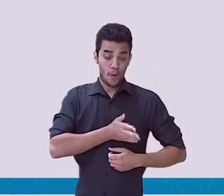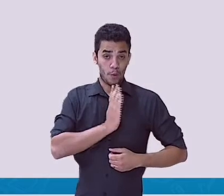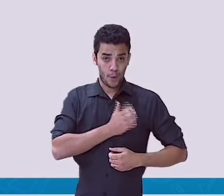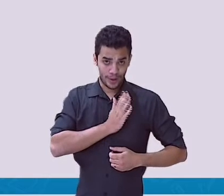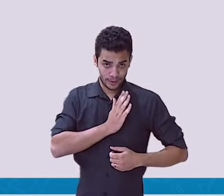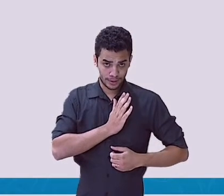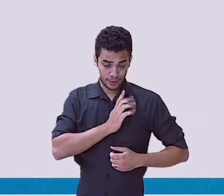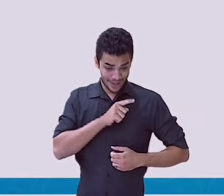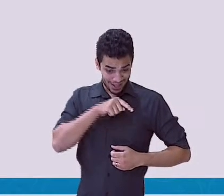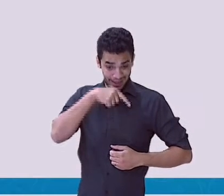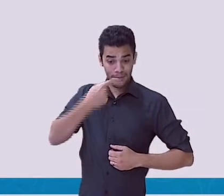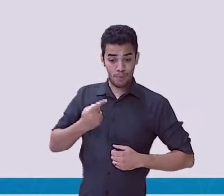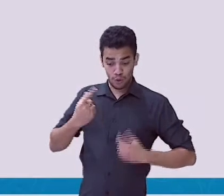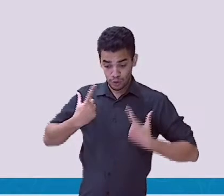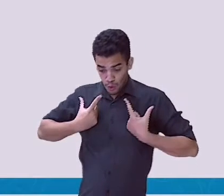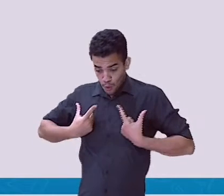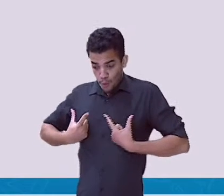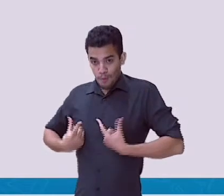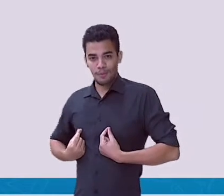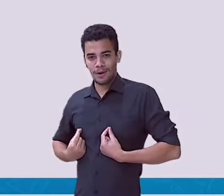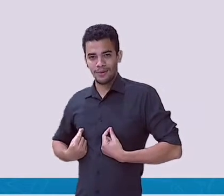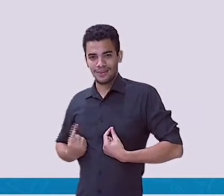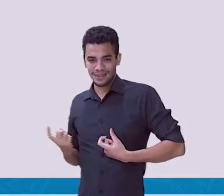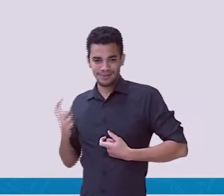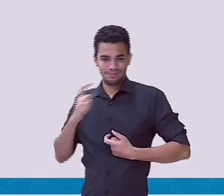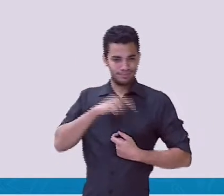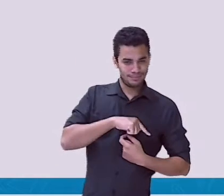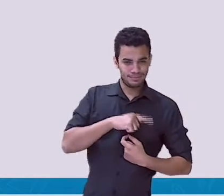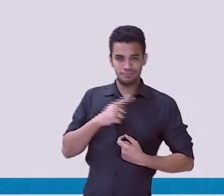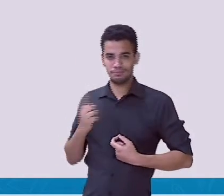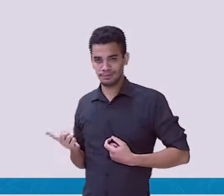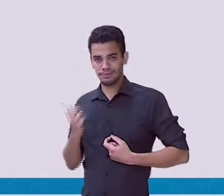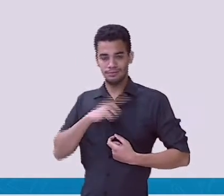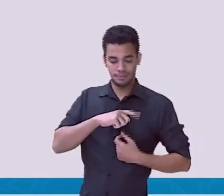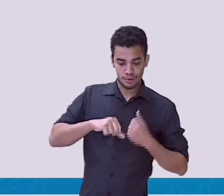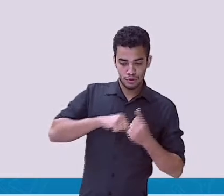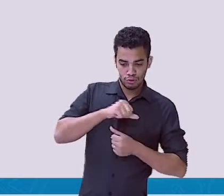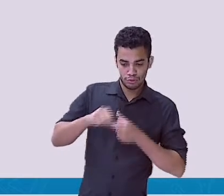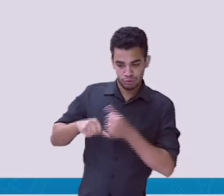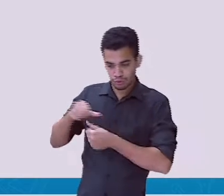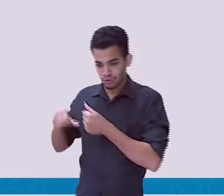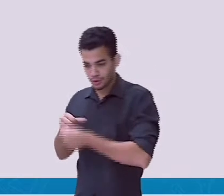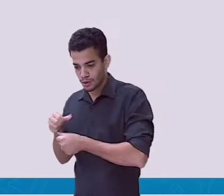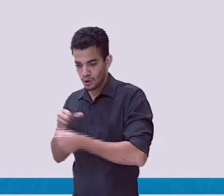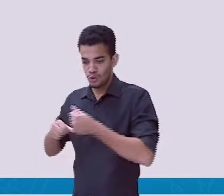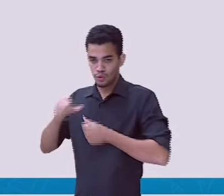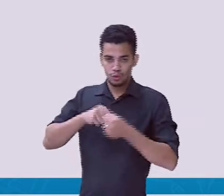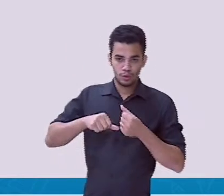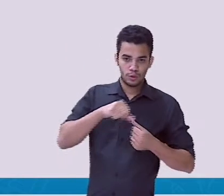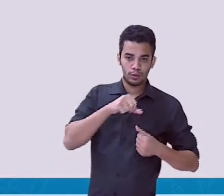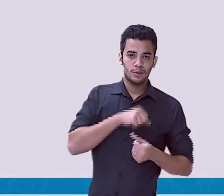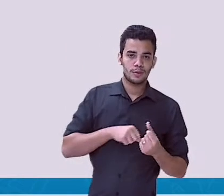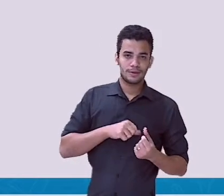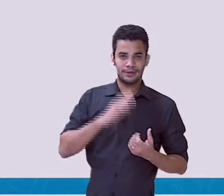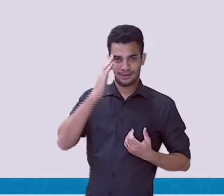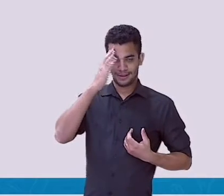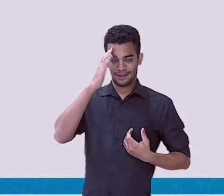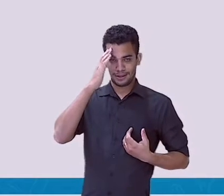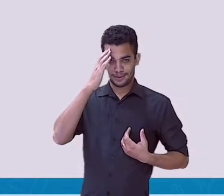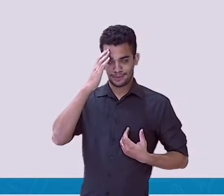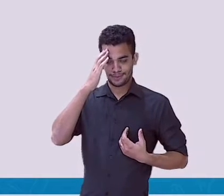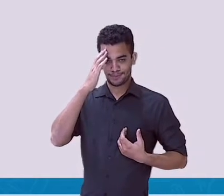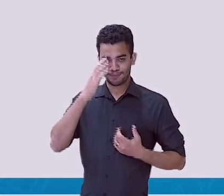puro, pronto para retornar para o corpo e fazer todo esse processo de